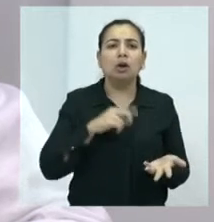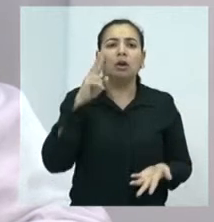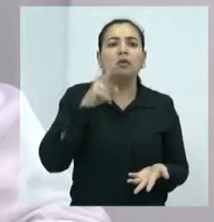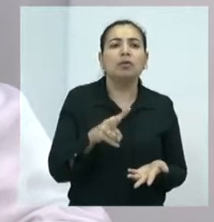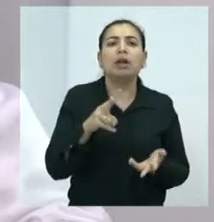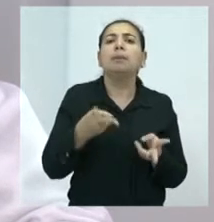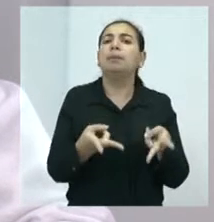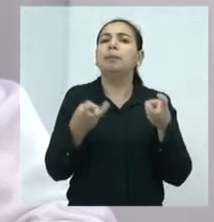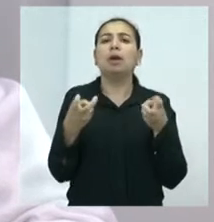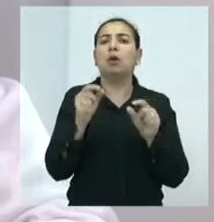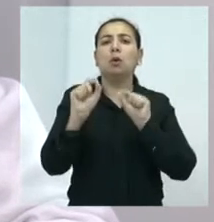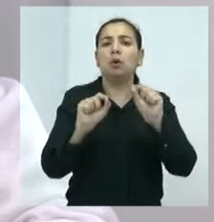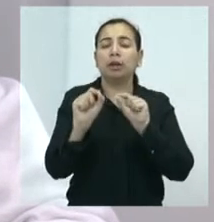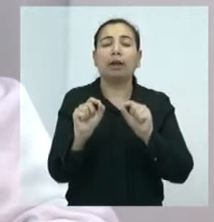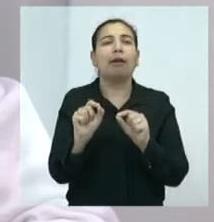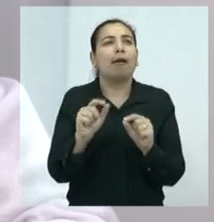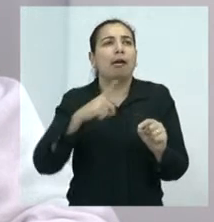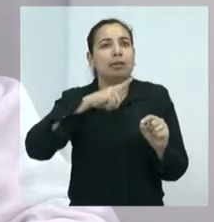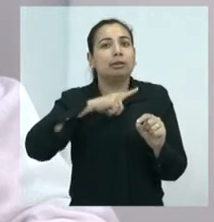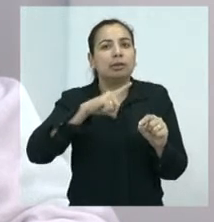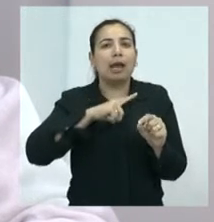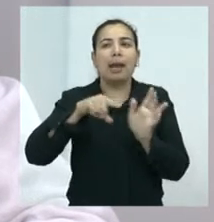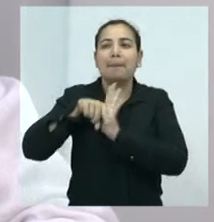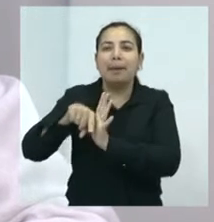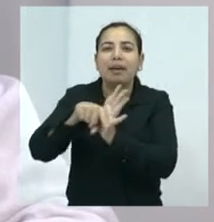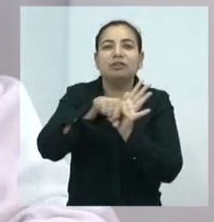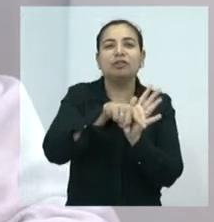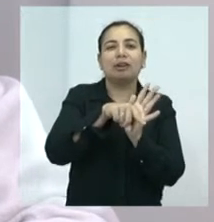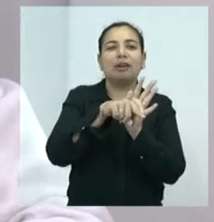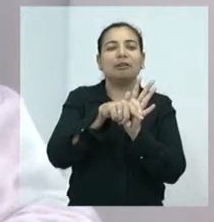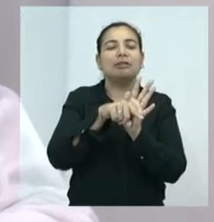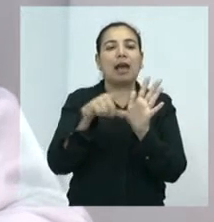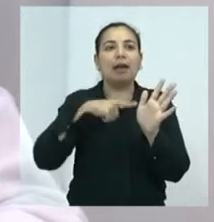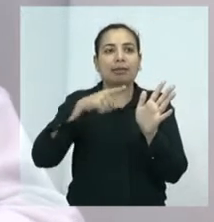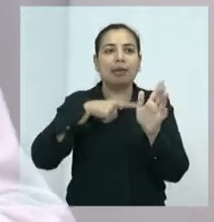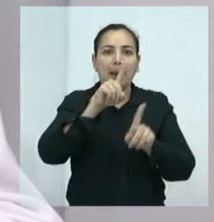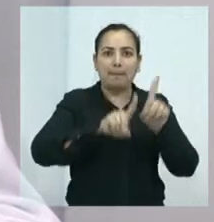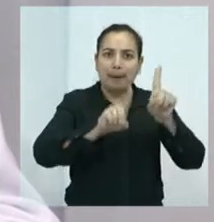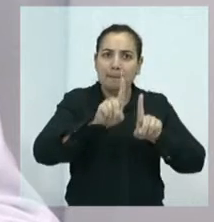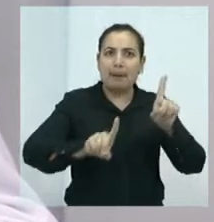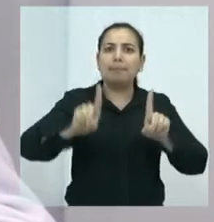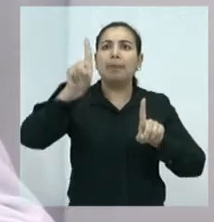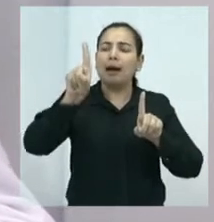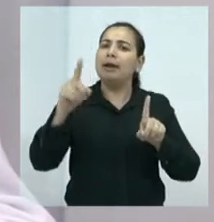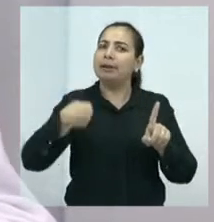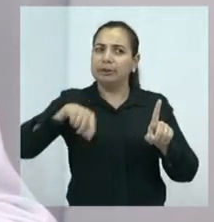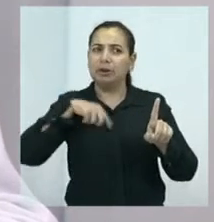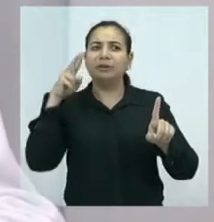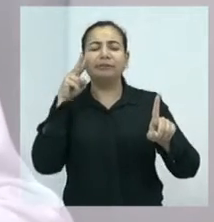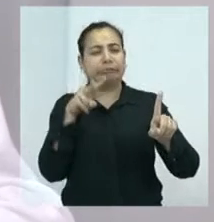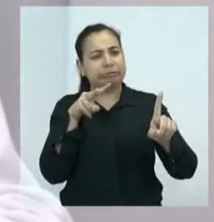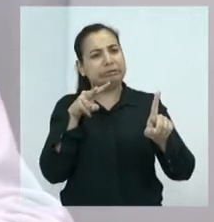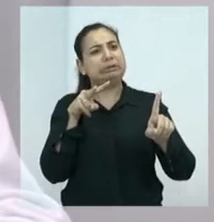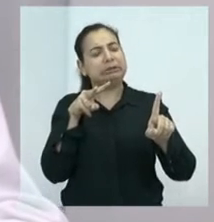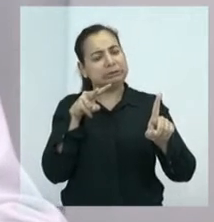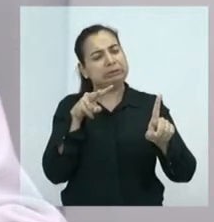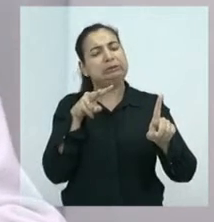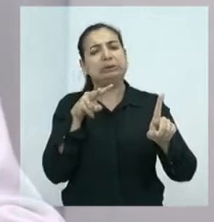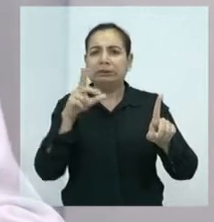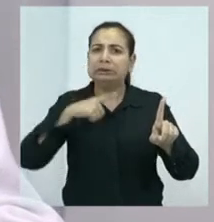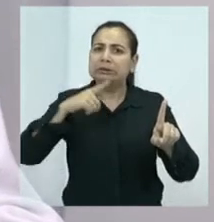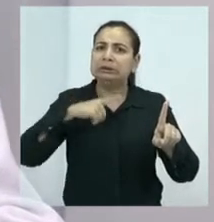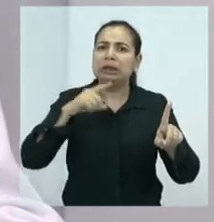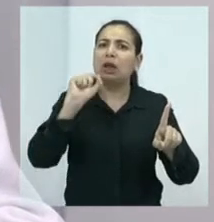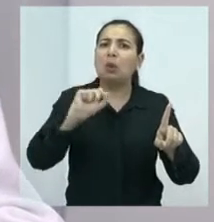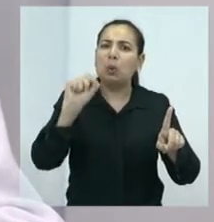verificar alguns dados recentes, que é uma coisa que é bastante preocupante, muito preocupante para a gente, que são as questões dos crimes cada